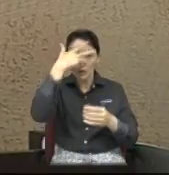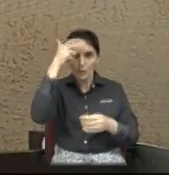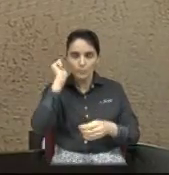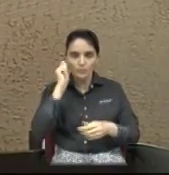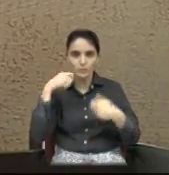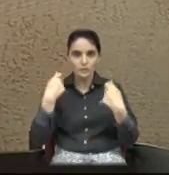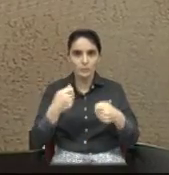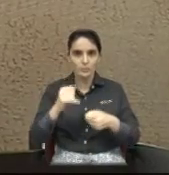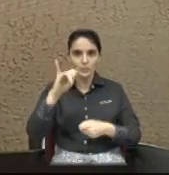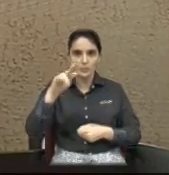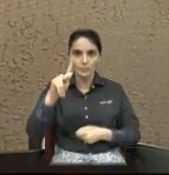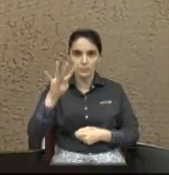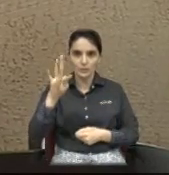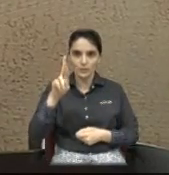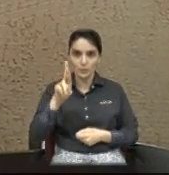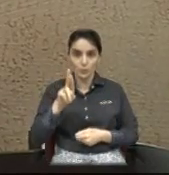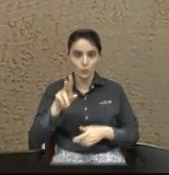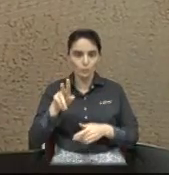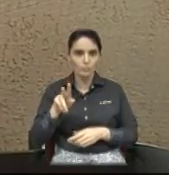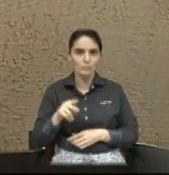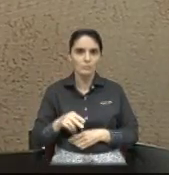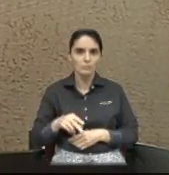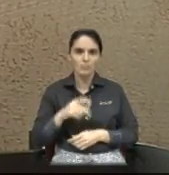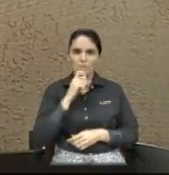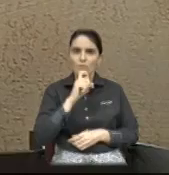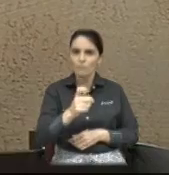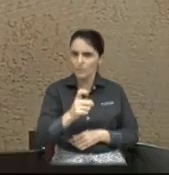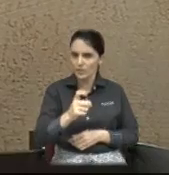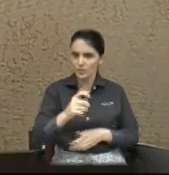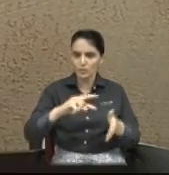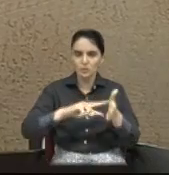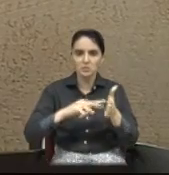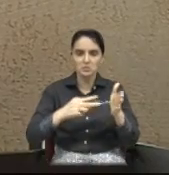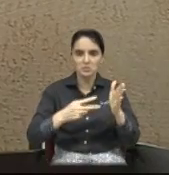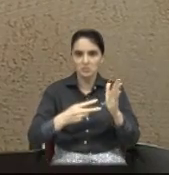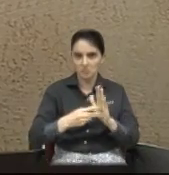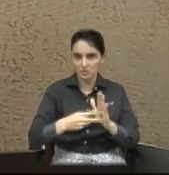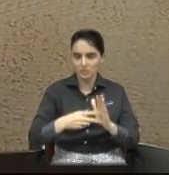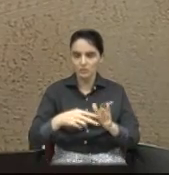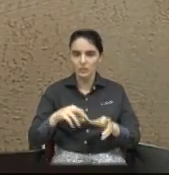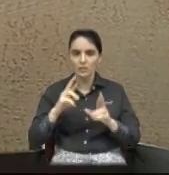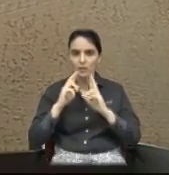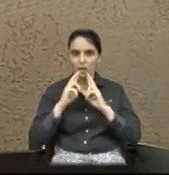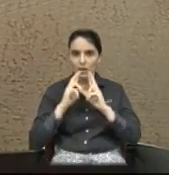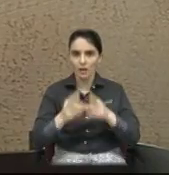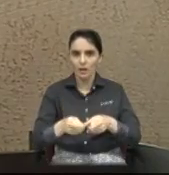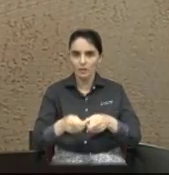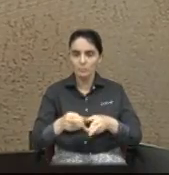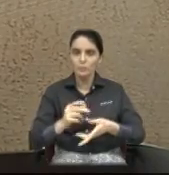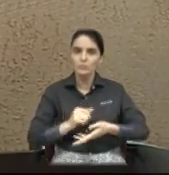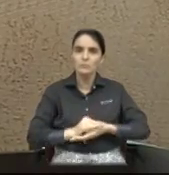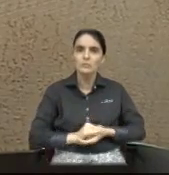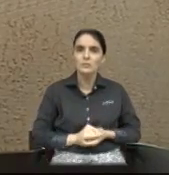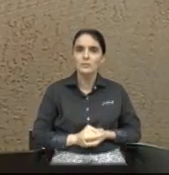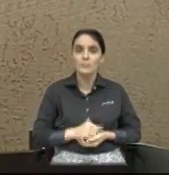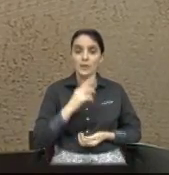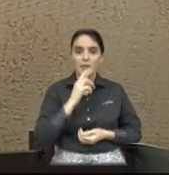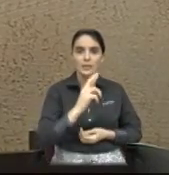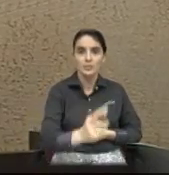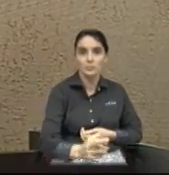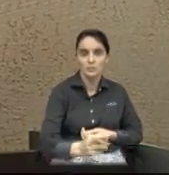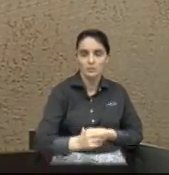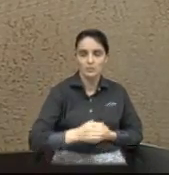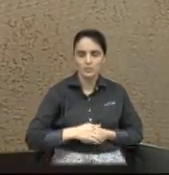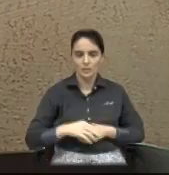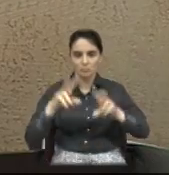Verde, segundo informações recebidas pela Câmara Municipal, em resposta a indicações e requerimentos e tendo sido, inclusive, tema